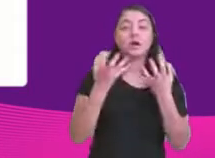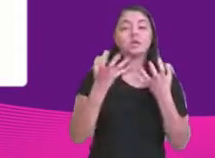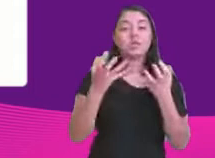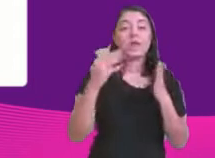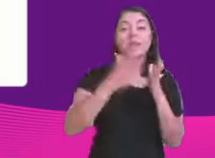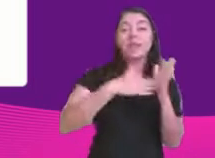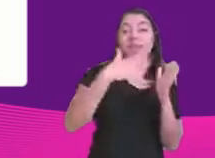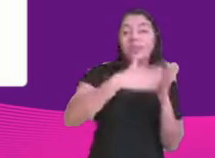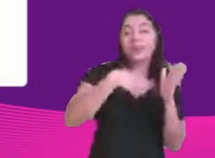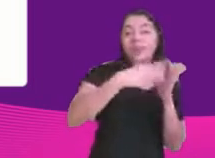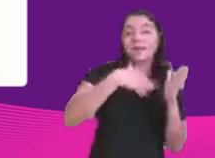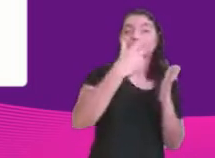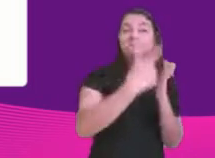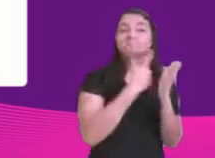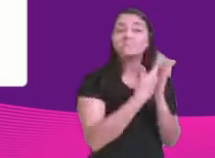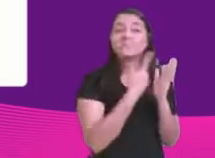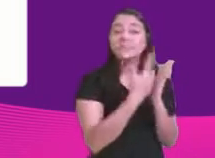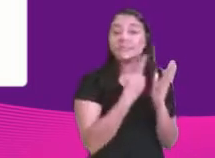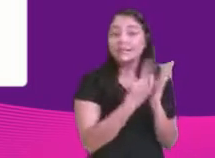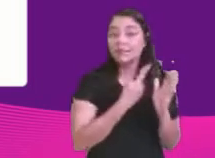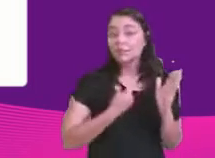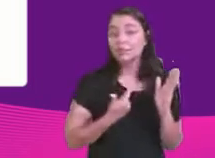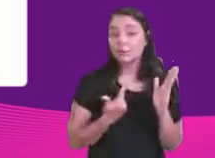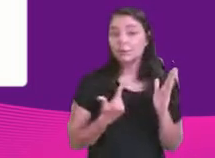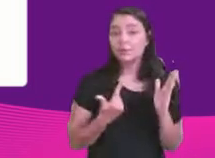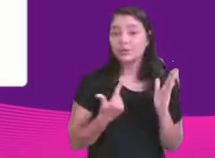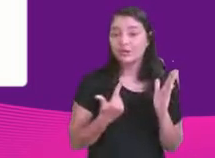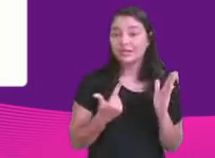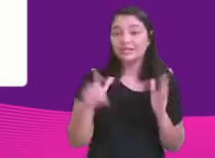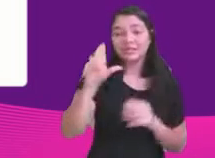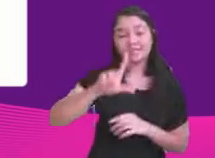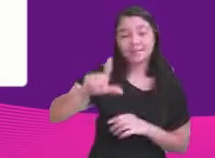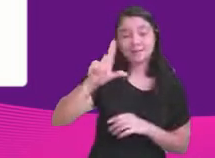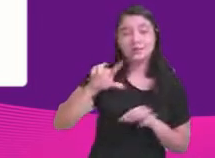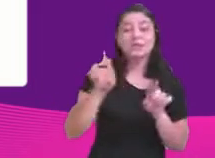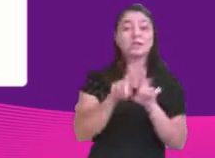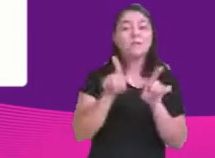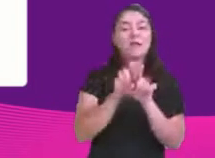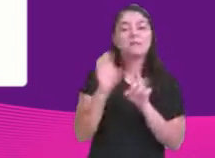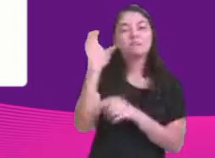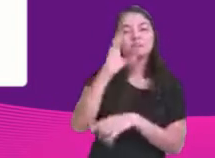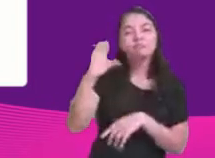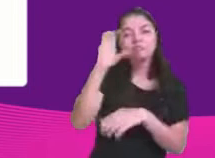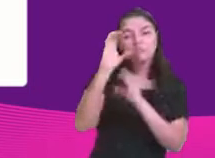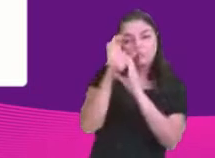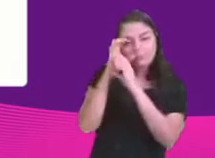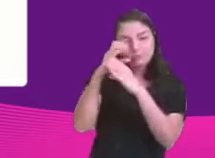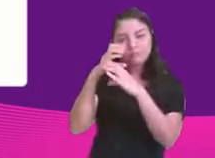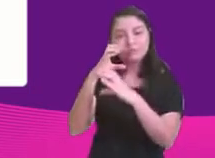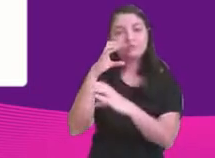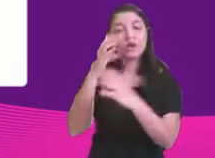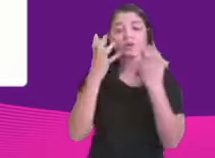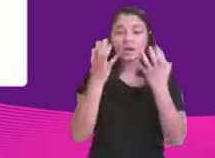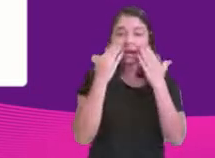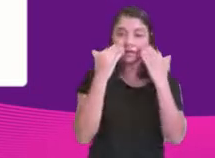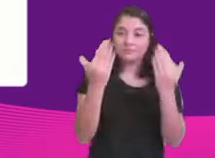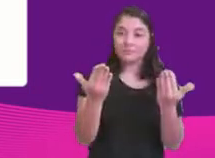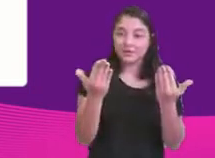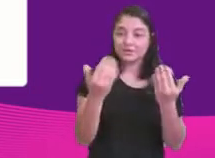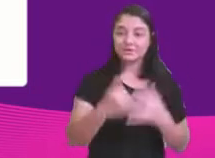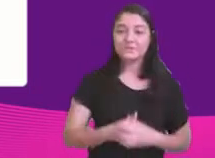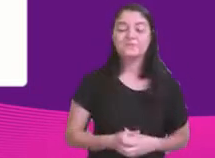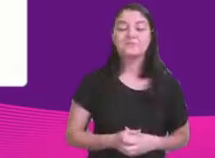literatura, nós queremos isso demonstrado de forma científica. Bom, essa é a nossa própria curva